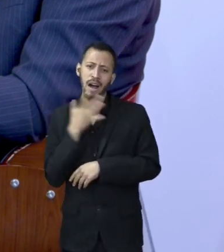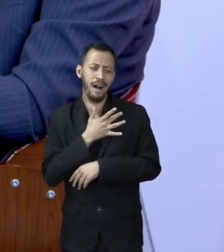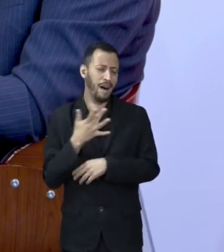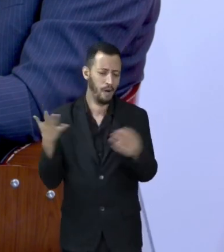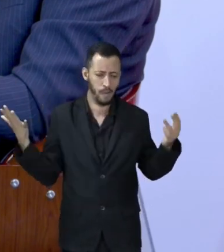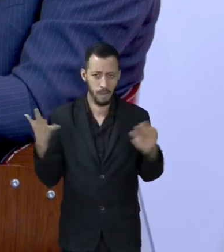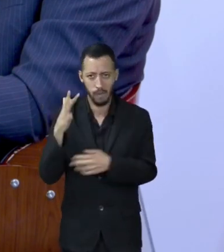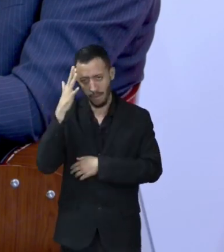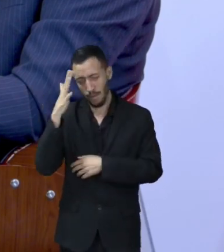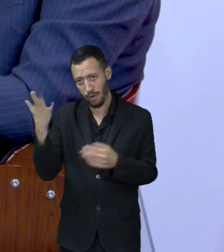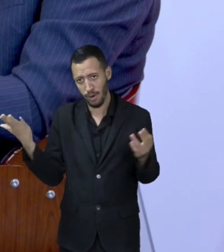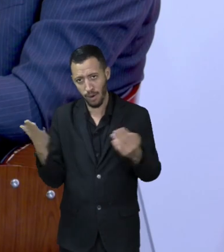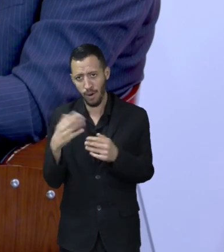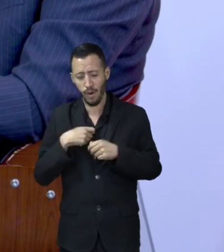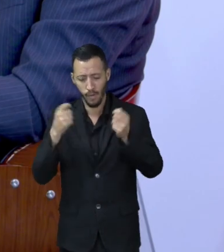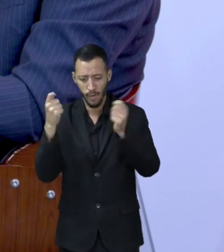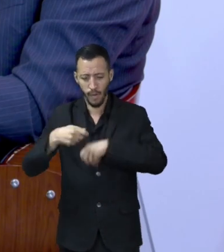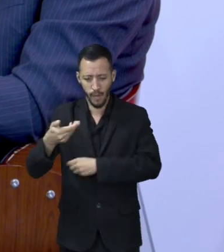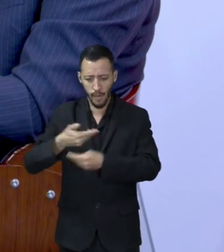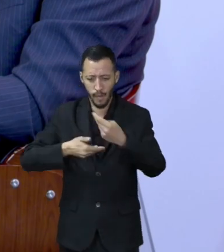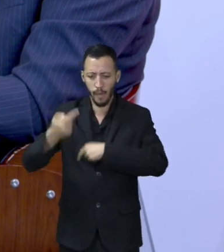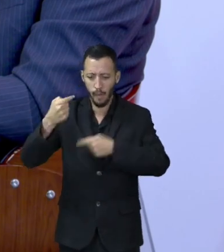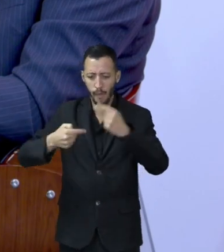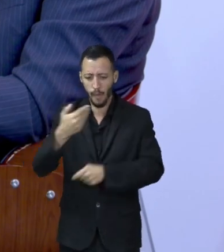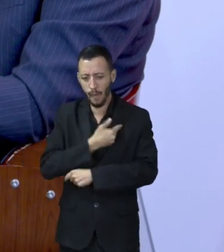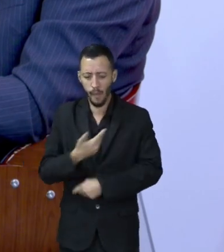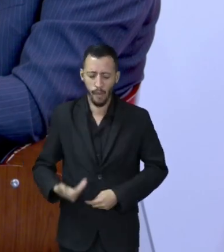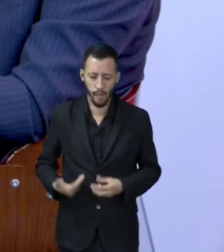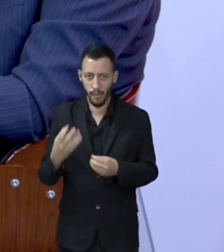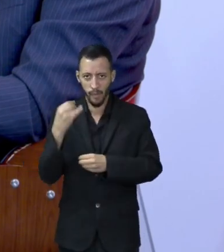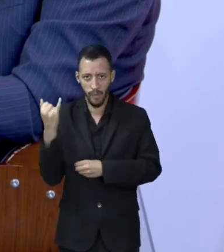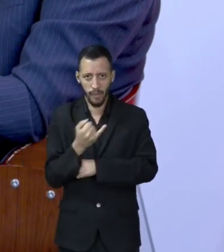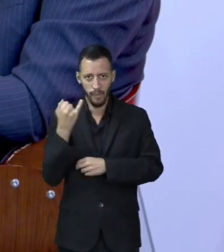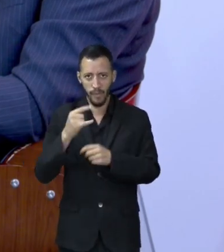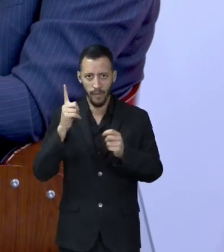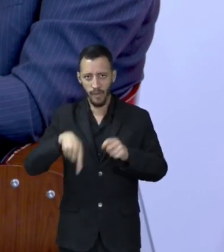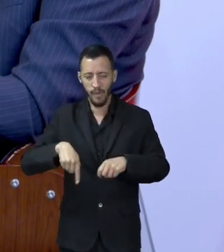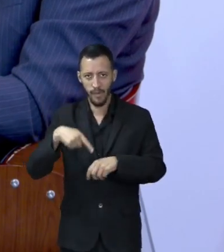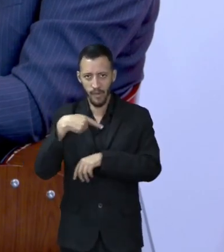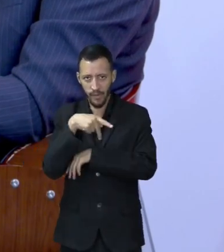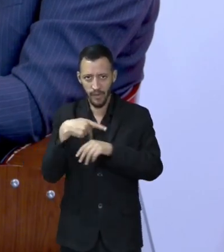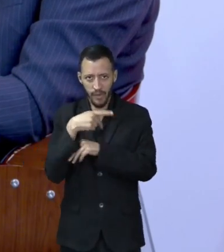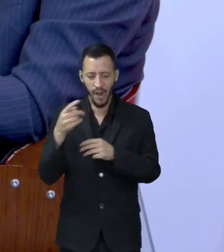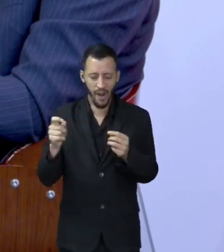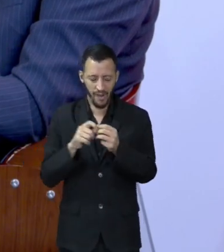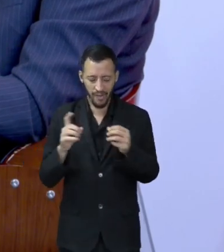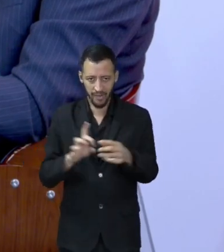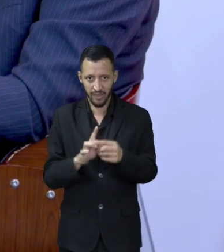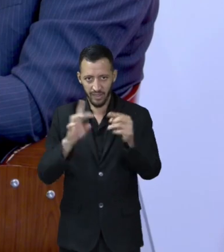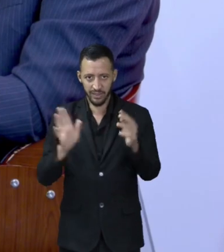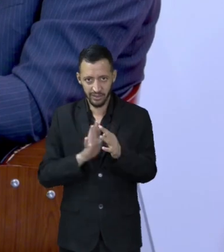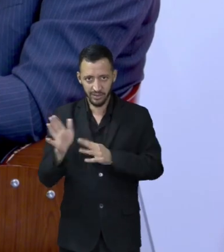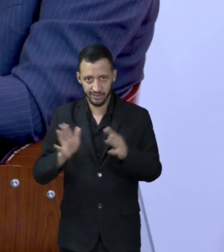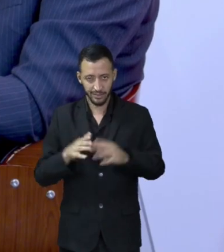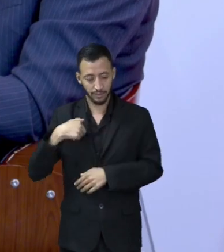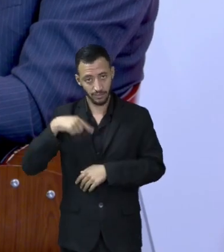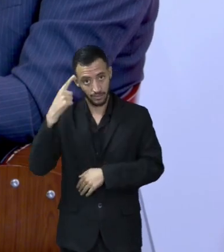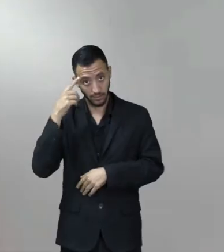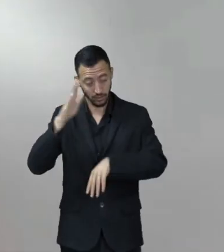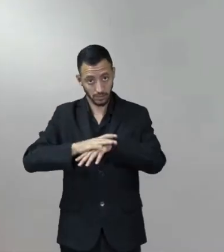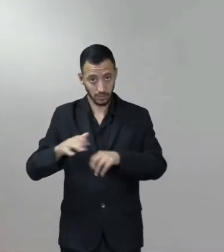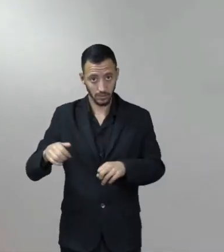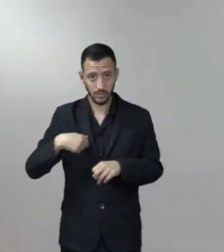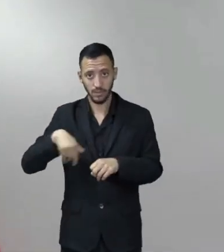um pinguinho nesse oceano, mas pude contribuir com essas políticas públicas tão importantes para o país, que visam democratizar mais o acesso. E aí eu pensei na minha